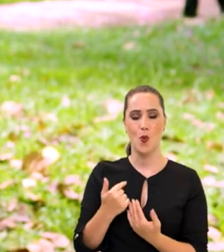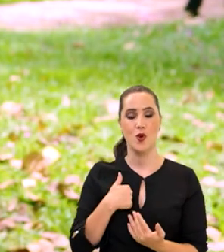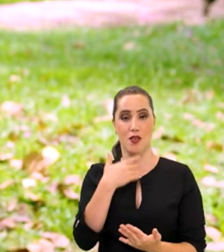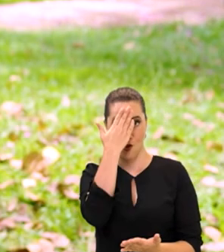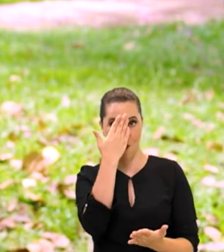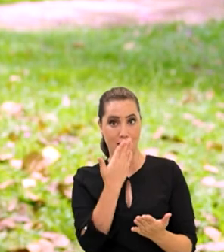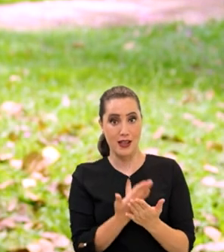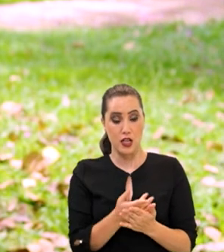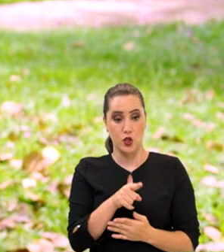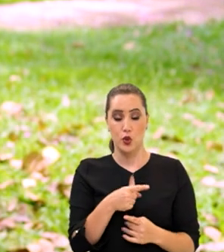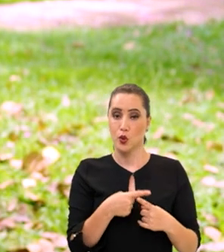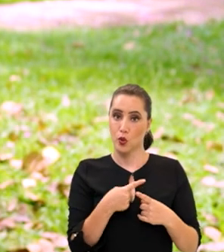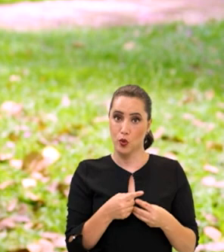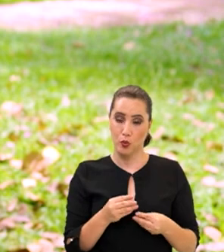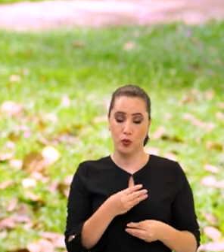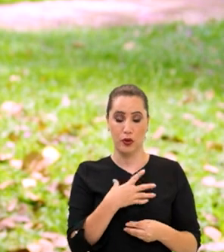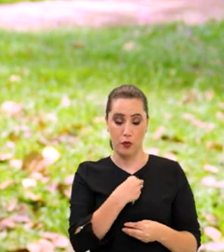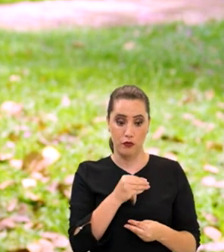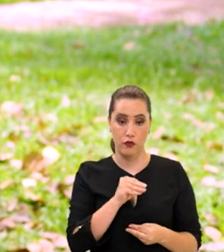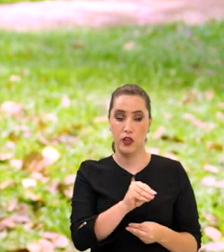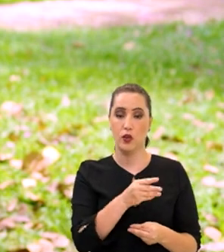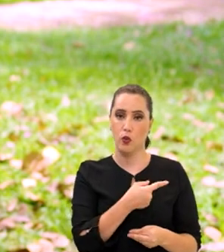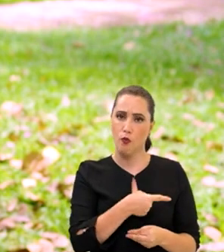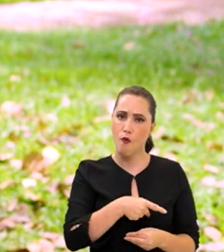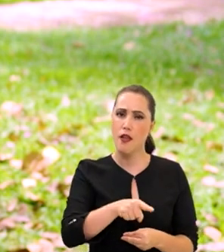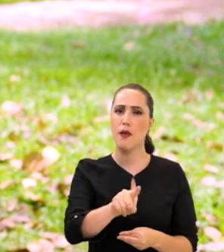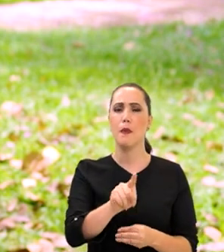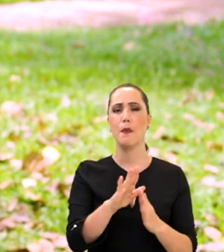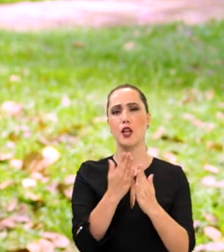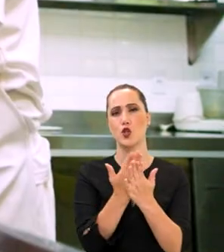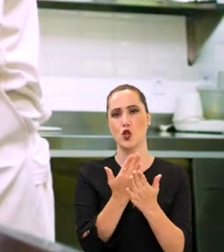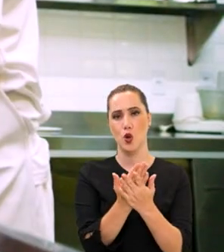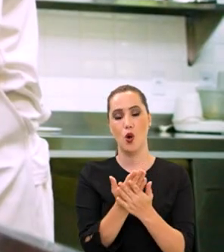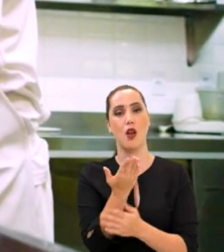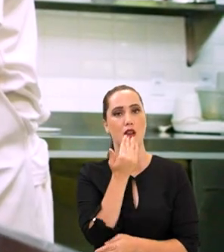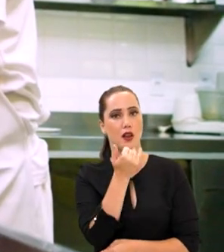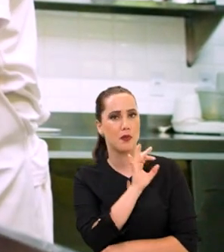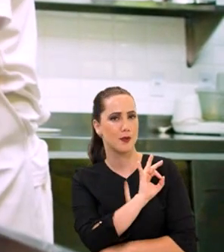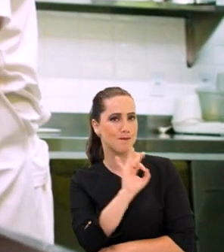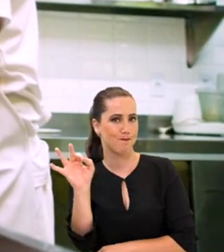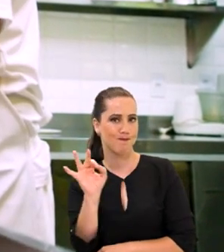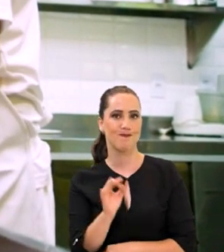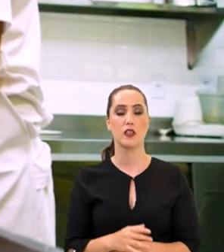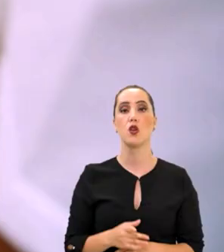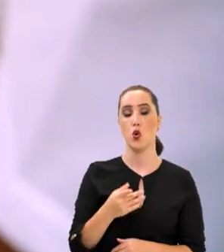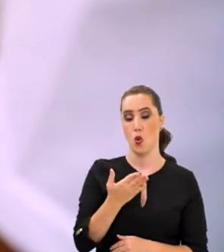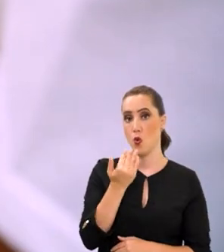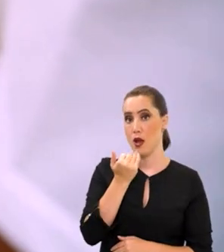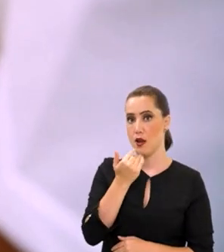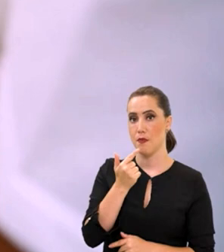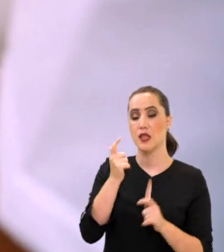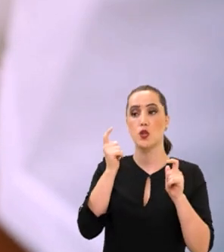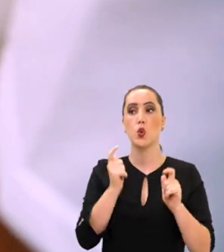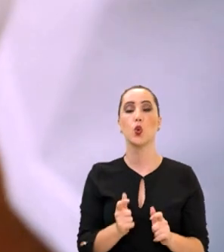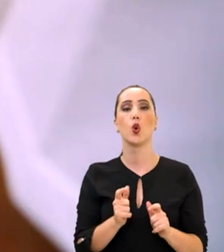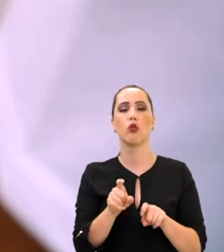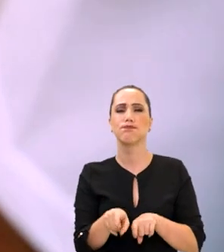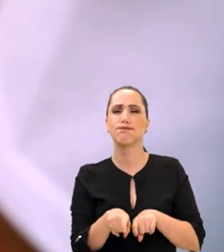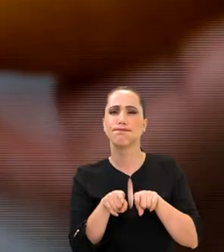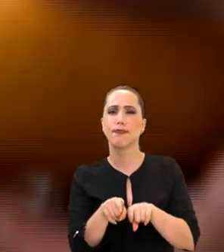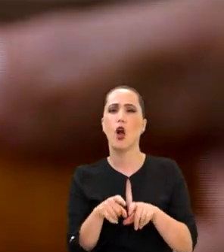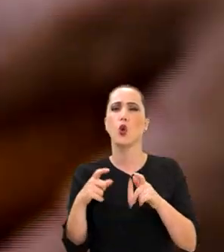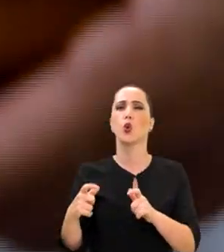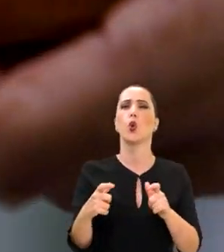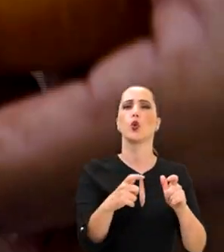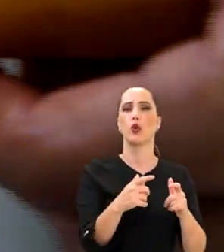muita segurança de trazer ele para a escola e saber que ele vai ter acesso a um alimento de qualidade, né? Um alimento